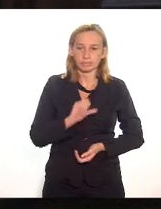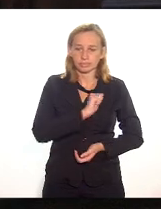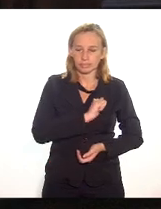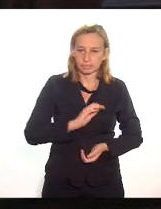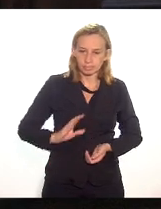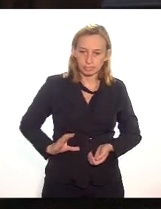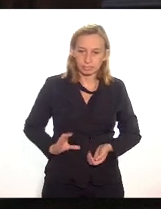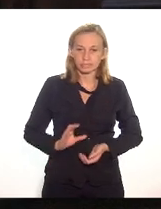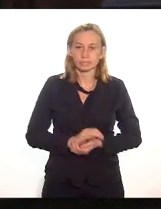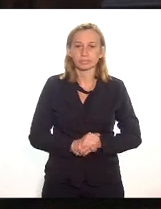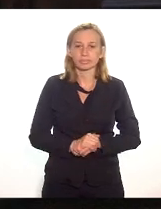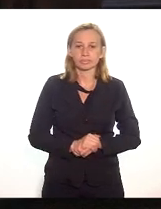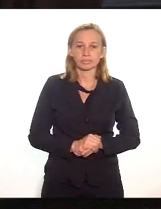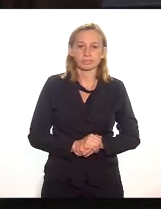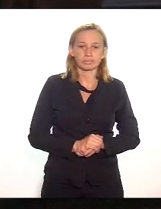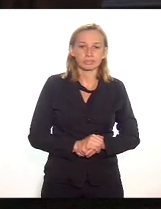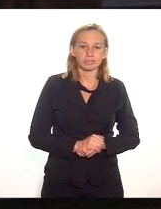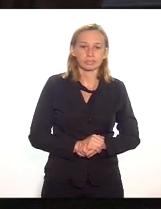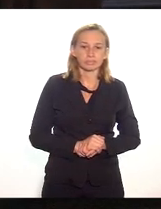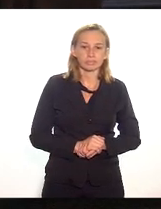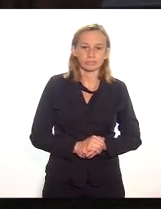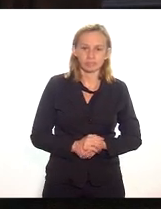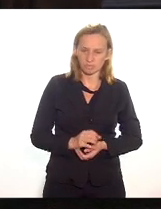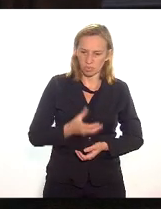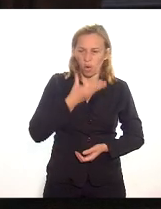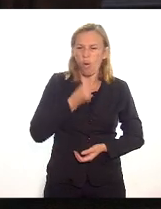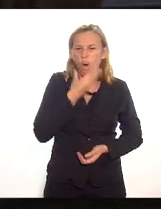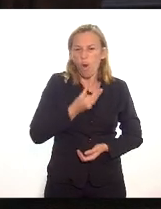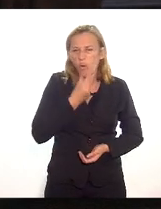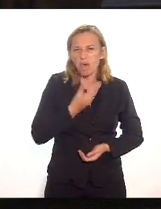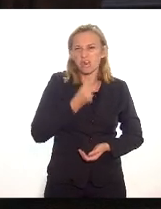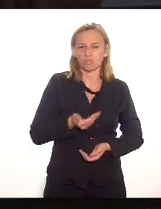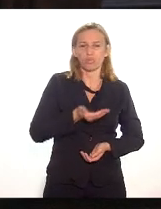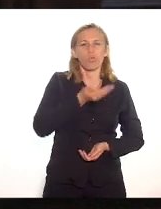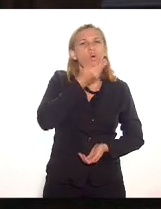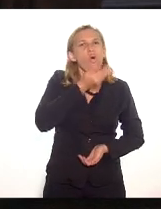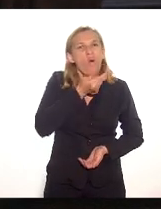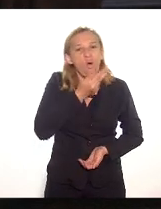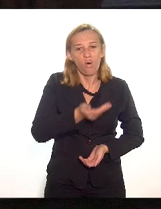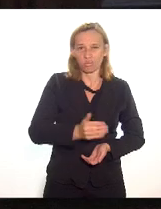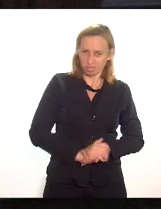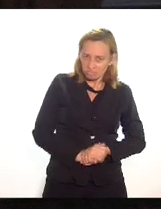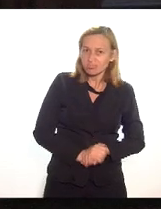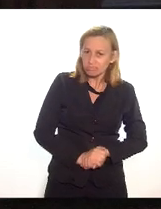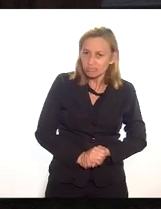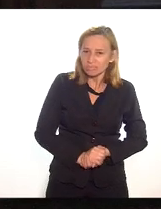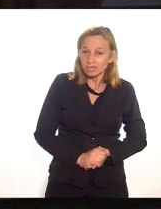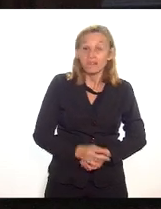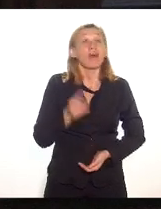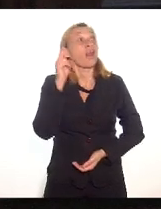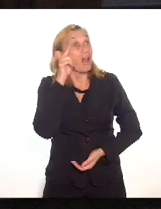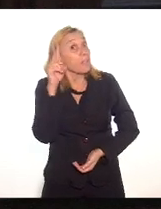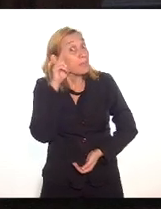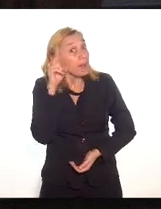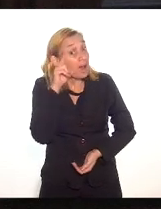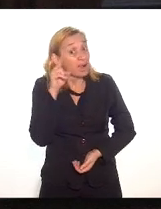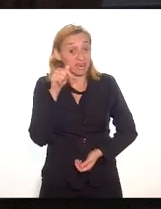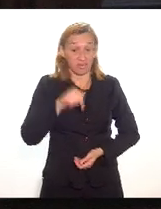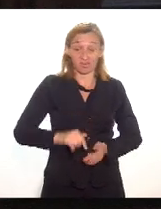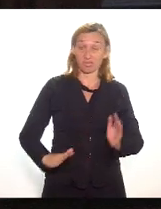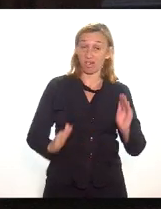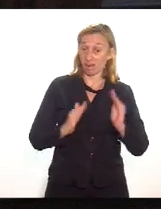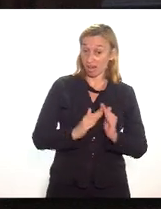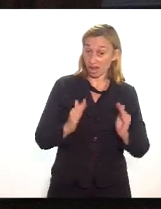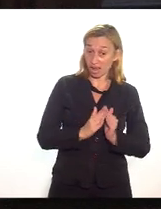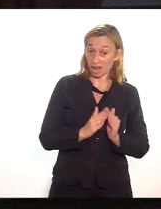André Ciliano. Homem macho, homem forte, que nos faz lembrar que essa casa